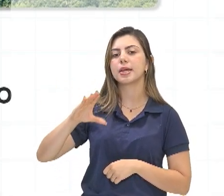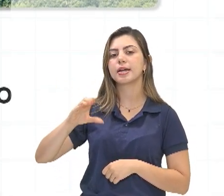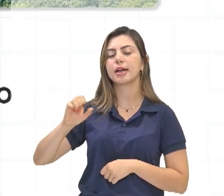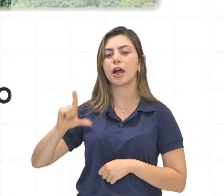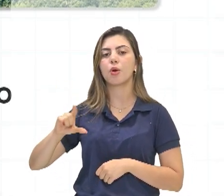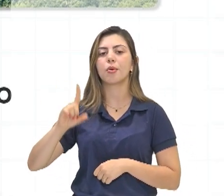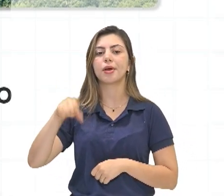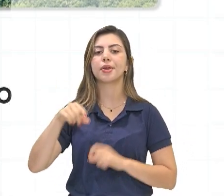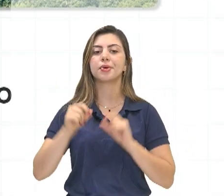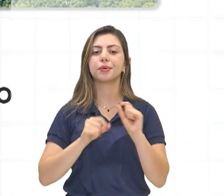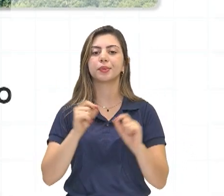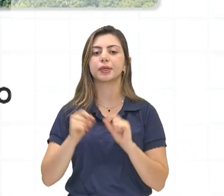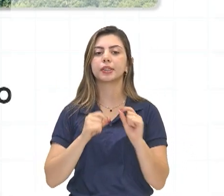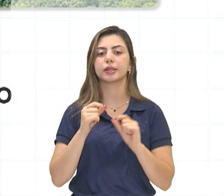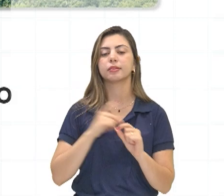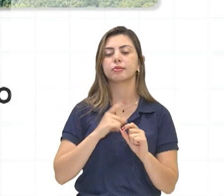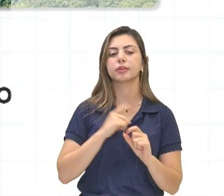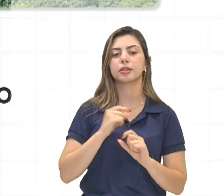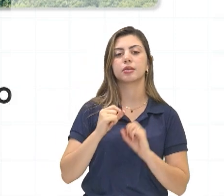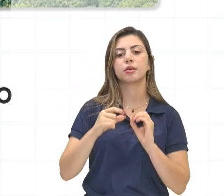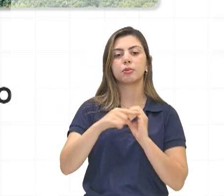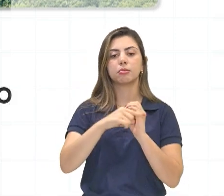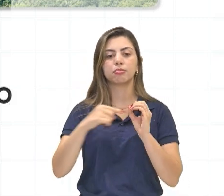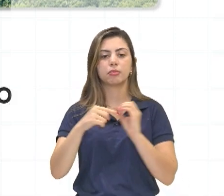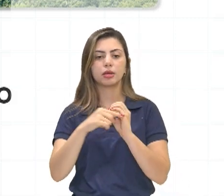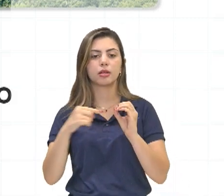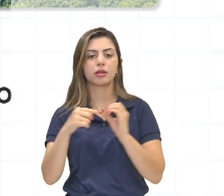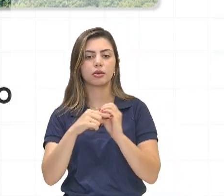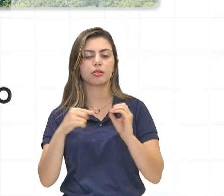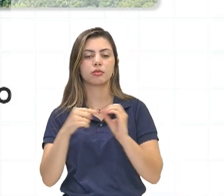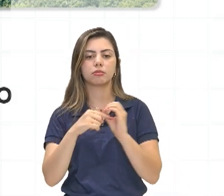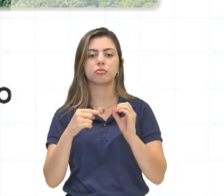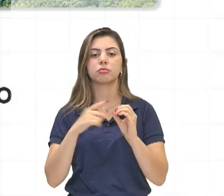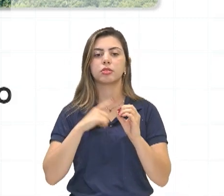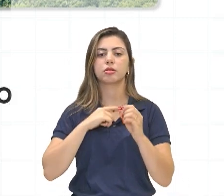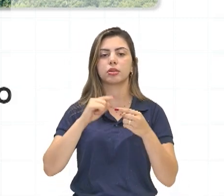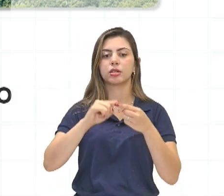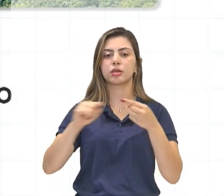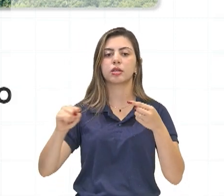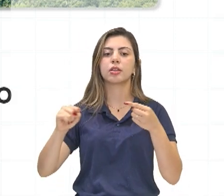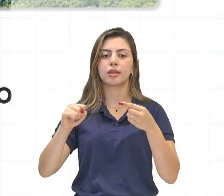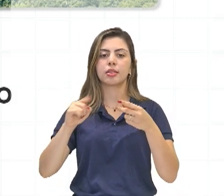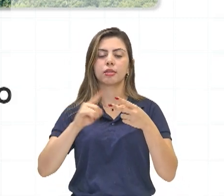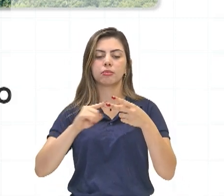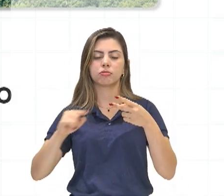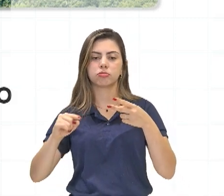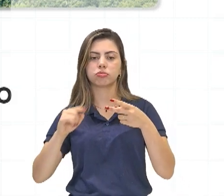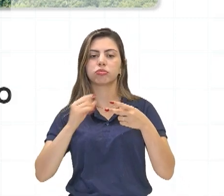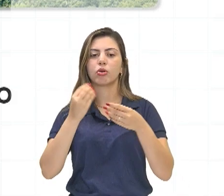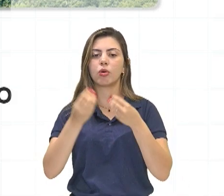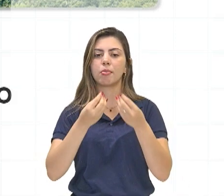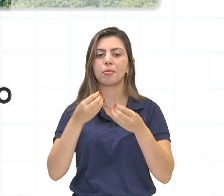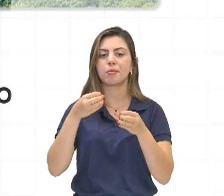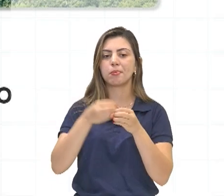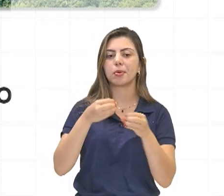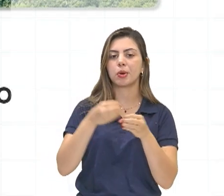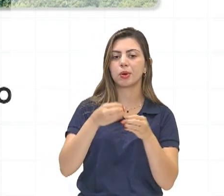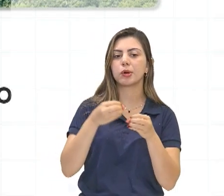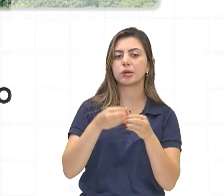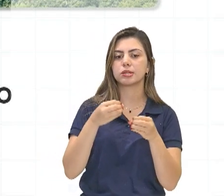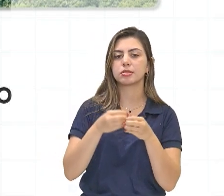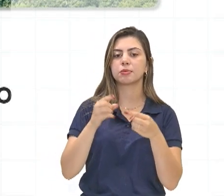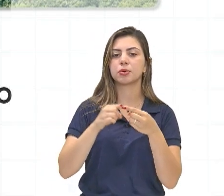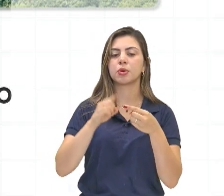entre as faixas tropicais e temperadas do planeta, ou seja, nas regiões próximas aos trópicos